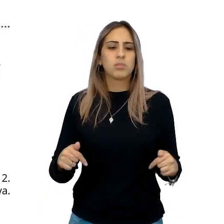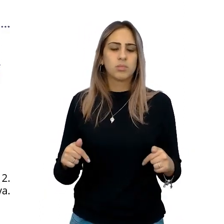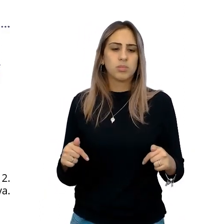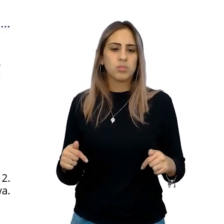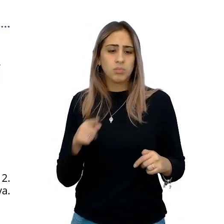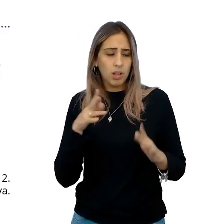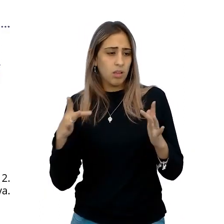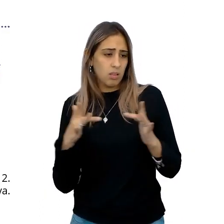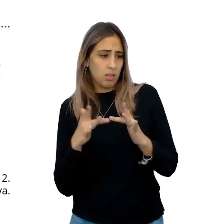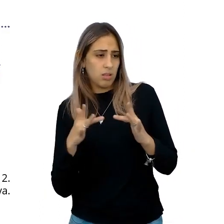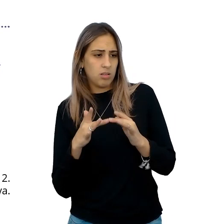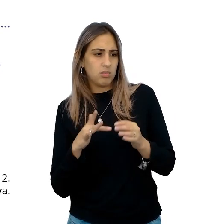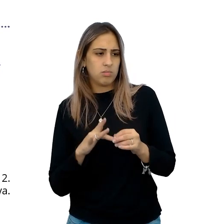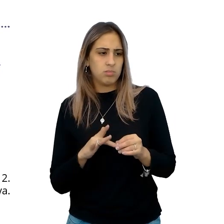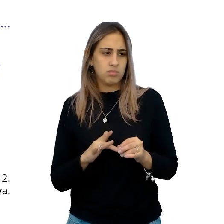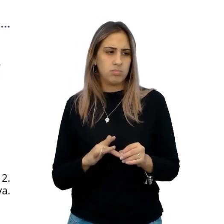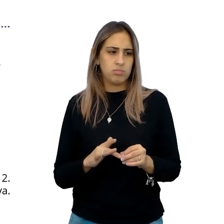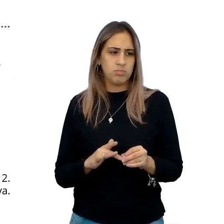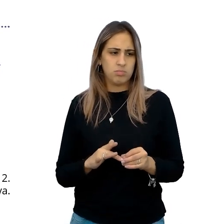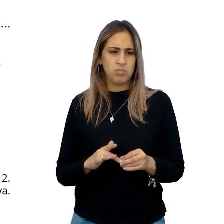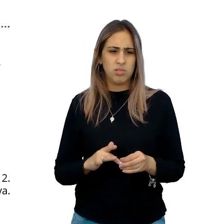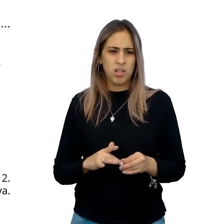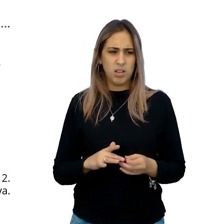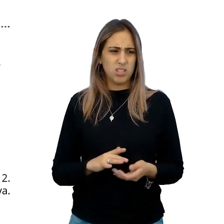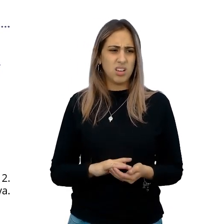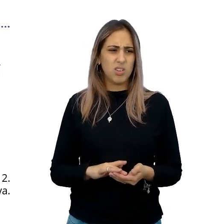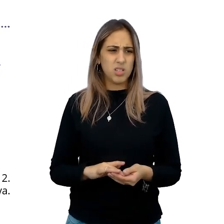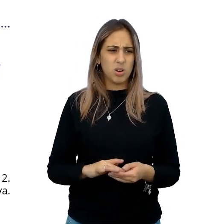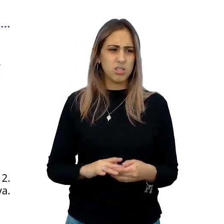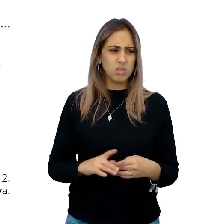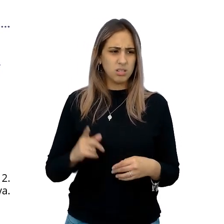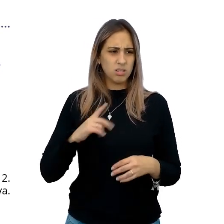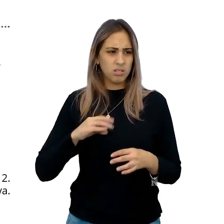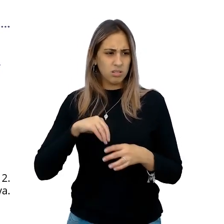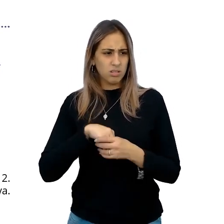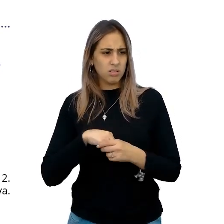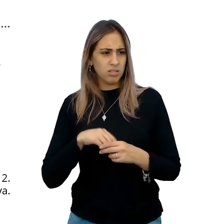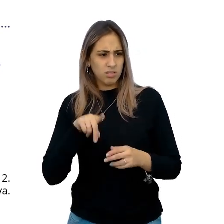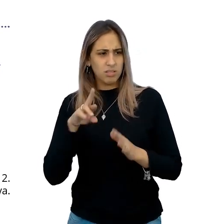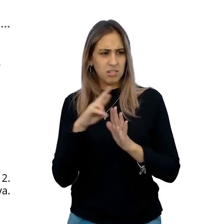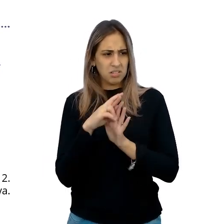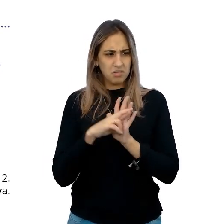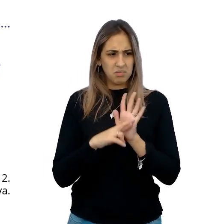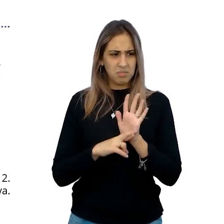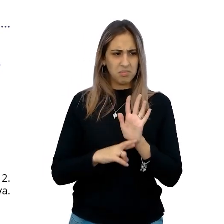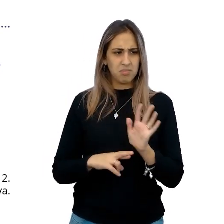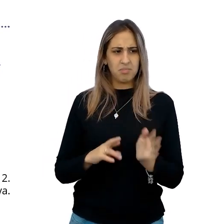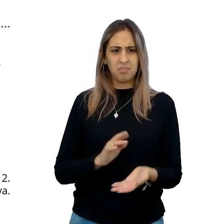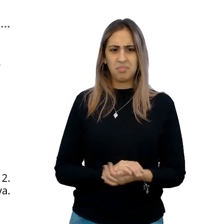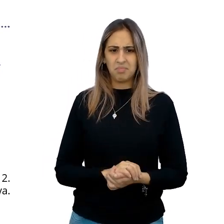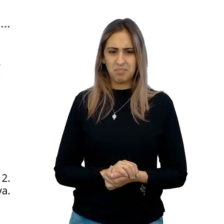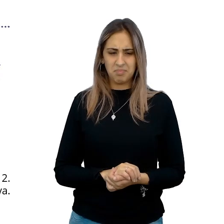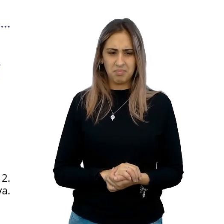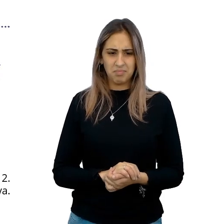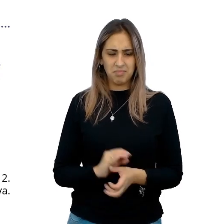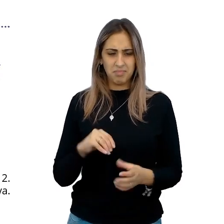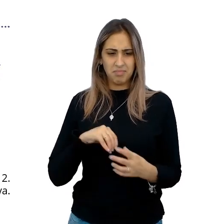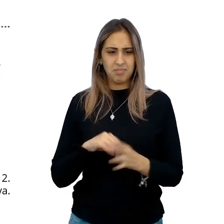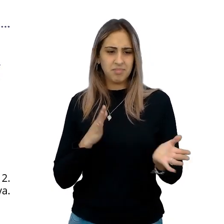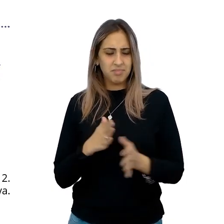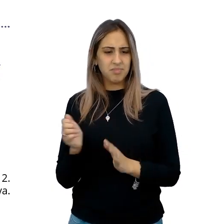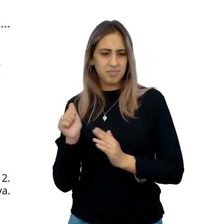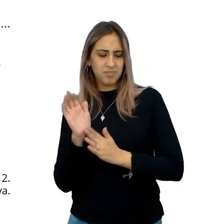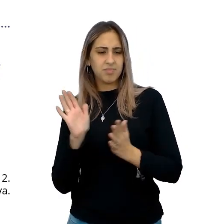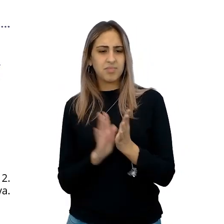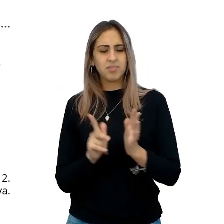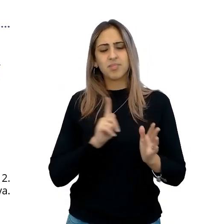e ligações. Quer dizer, é um tema, né, resumo. A gente, claro que na sequência de atividade, às